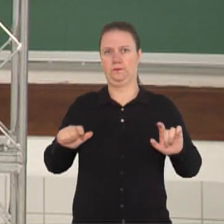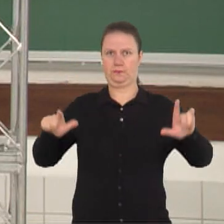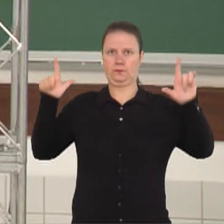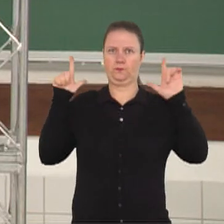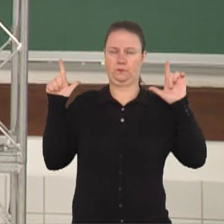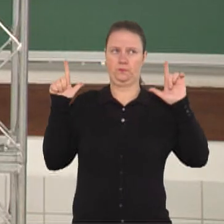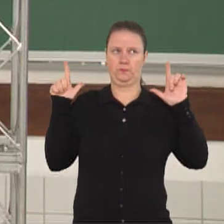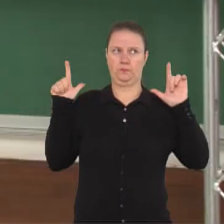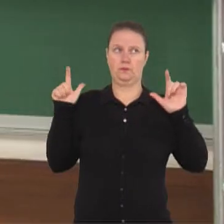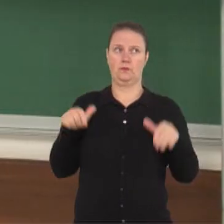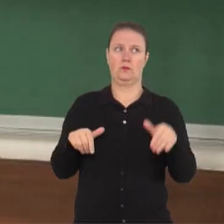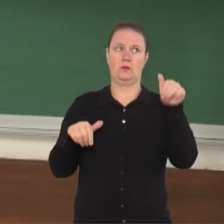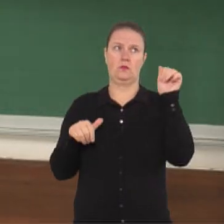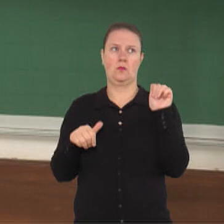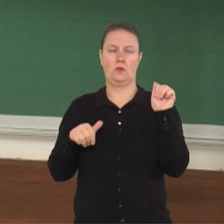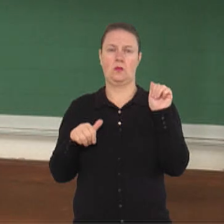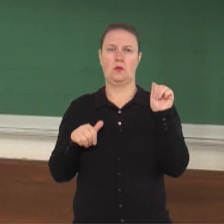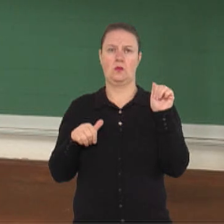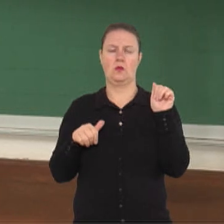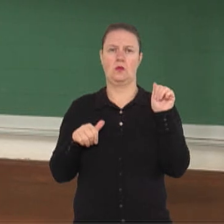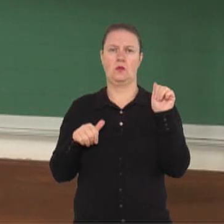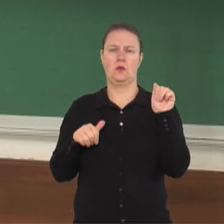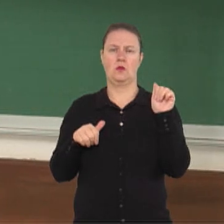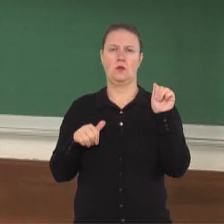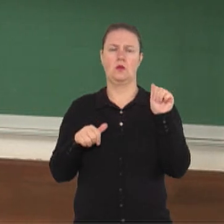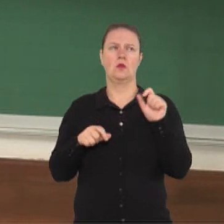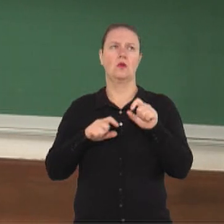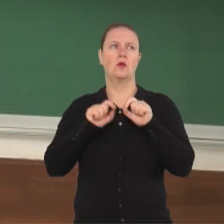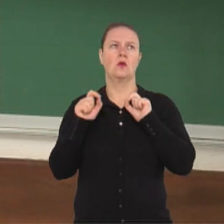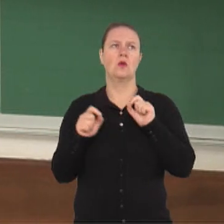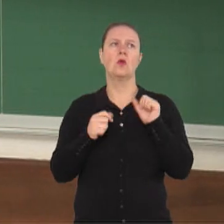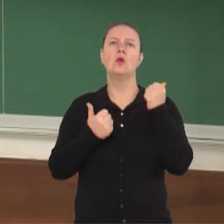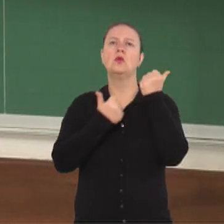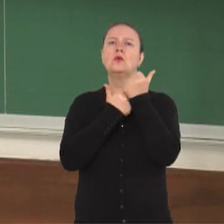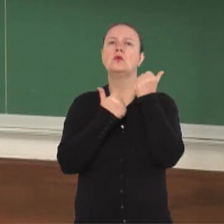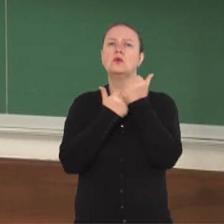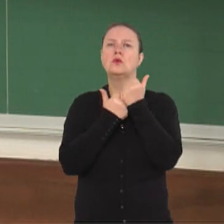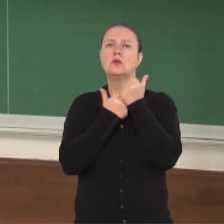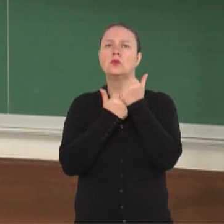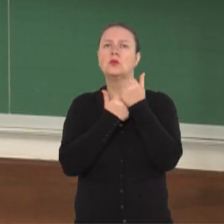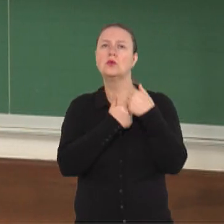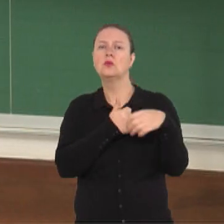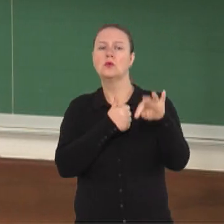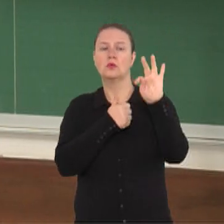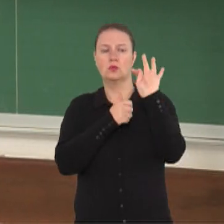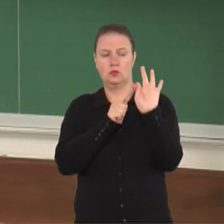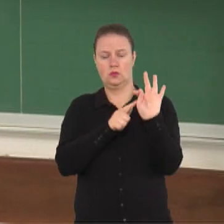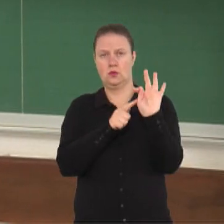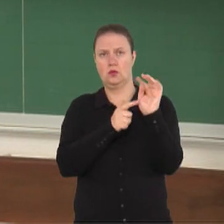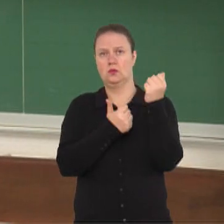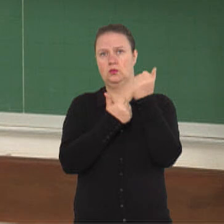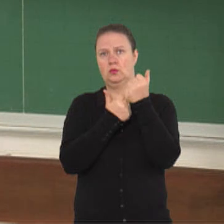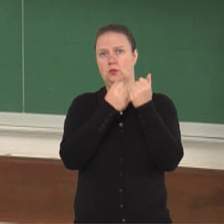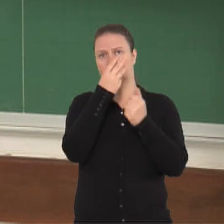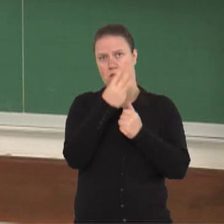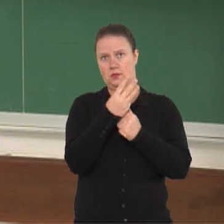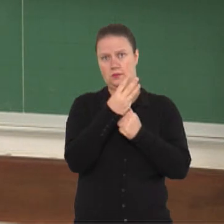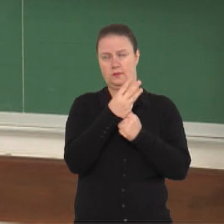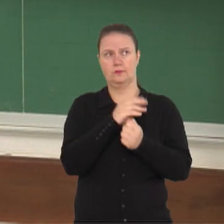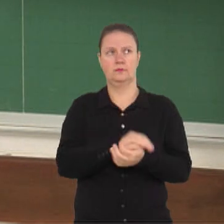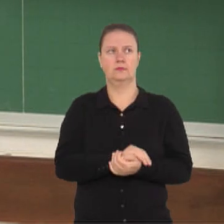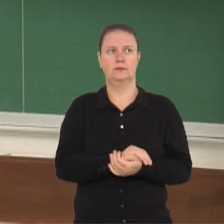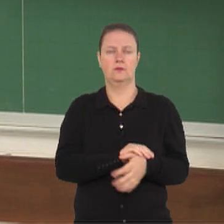Letra A, a altura da bola depois de 3 segundos. Eu vou substituir o instante t por 3. Então, h